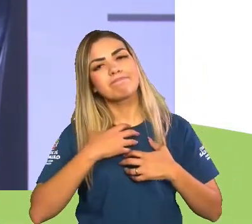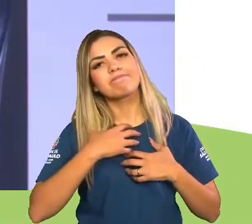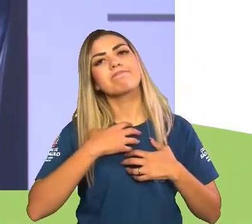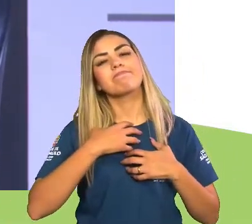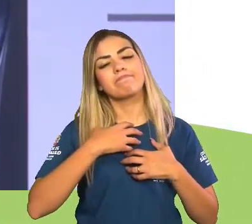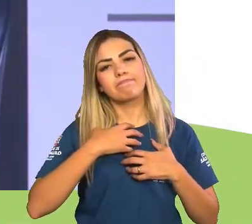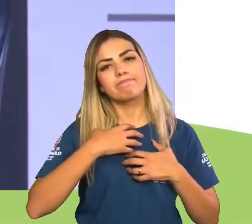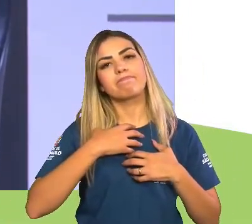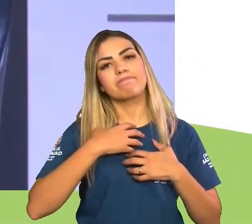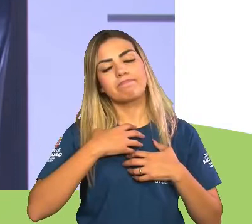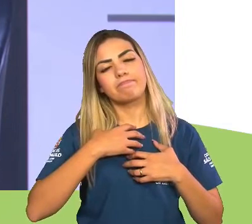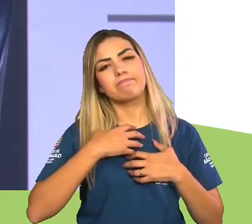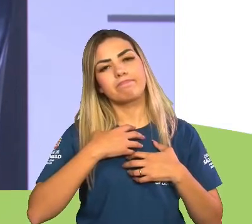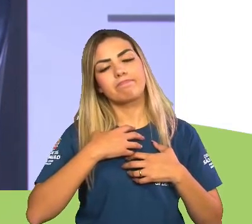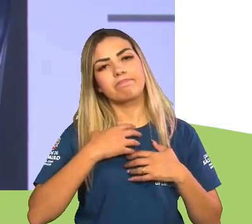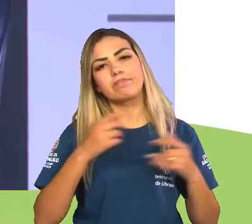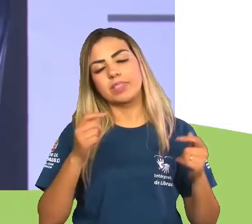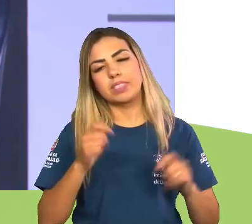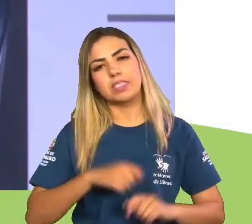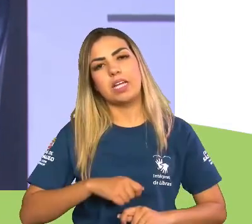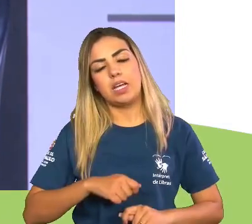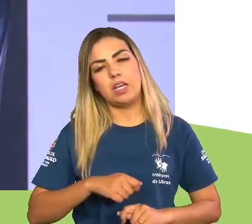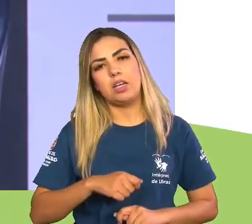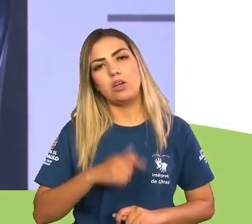como um percussionista